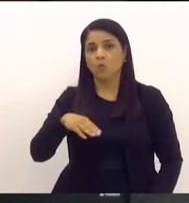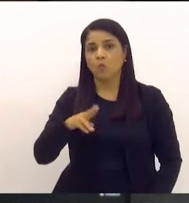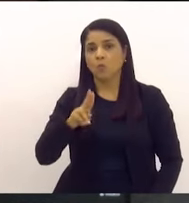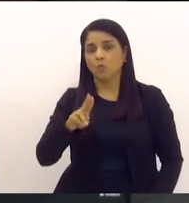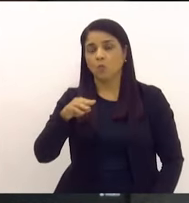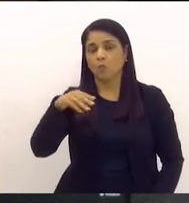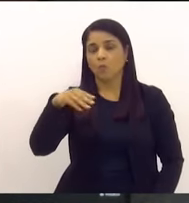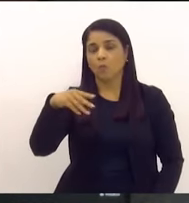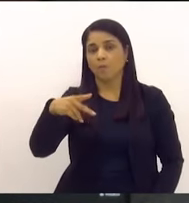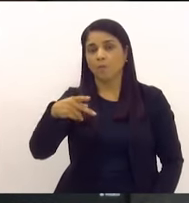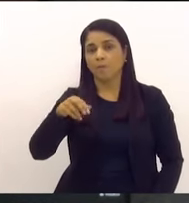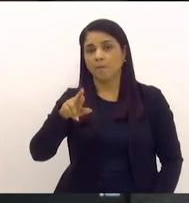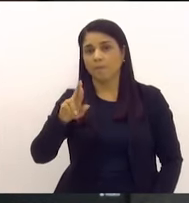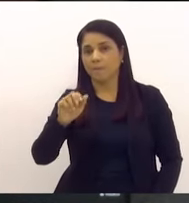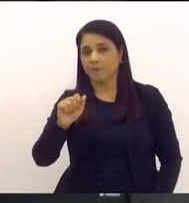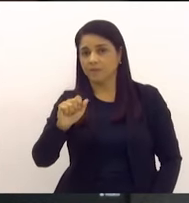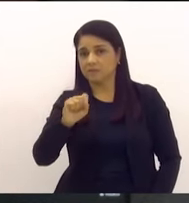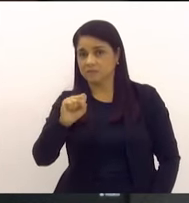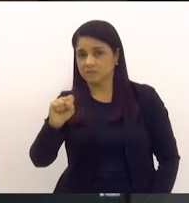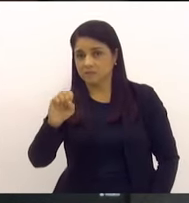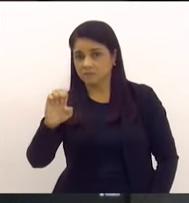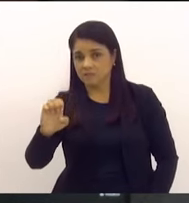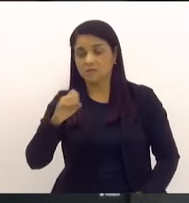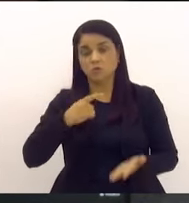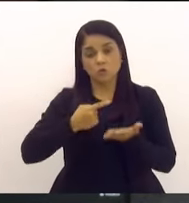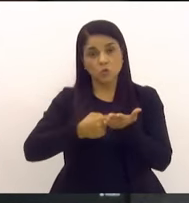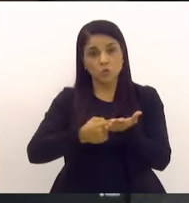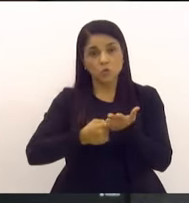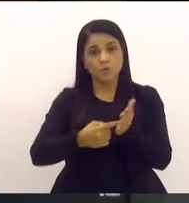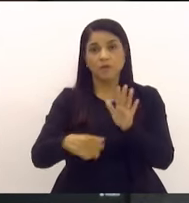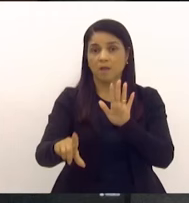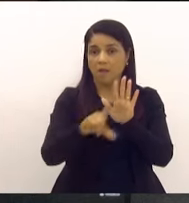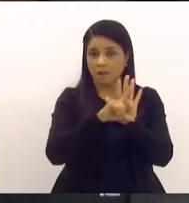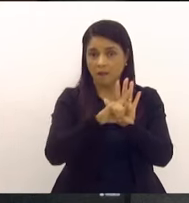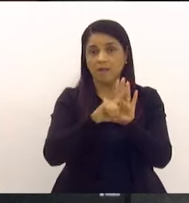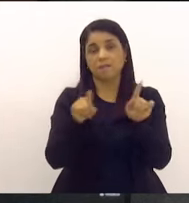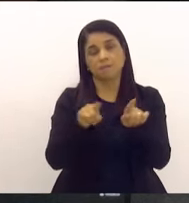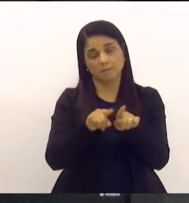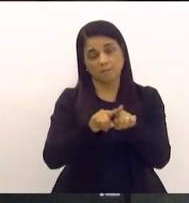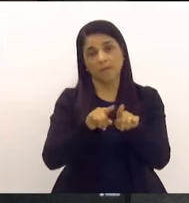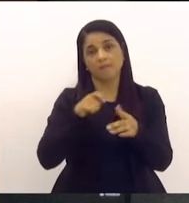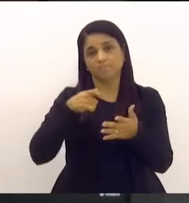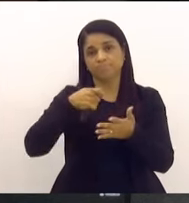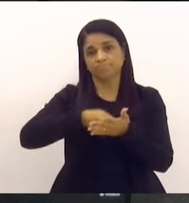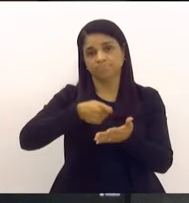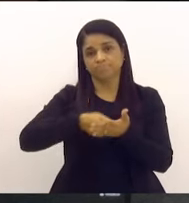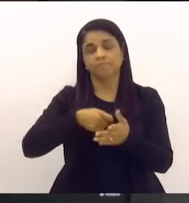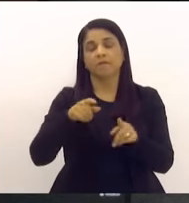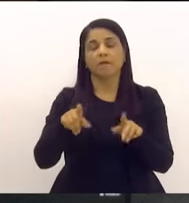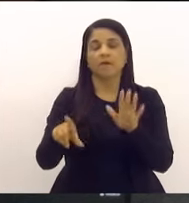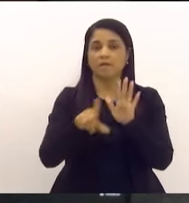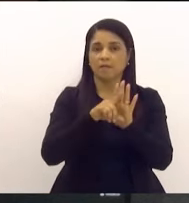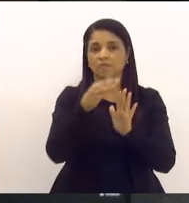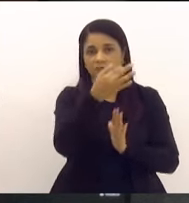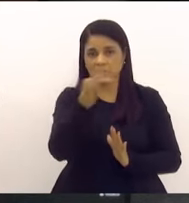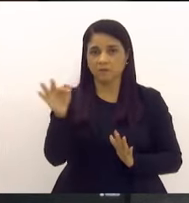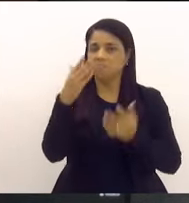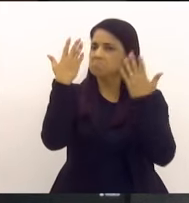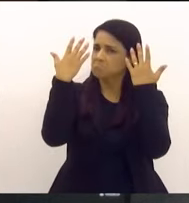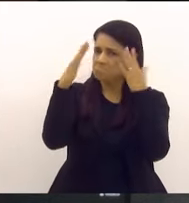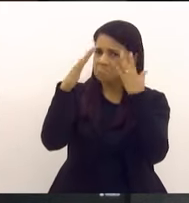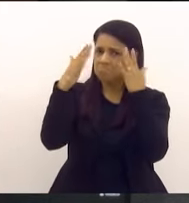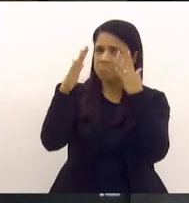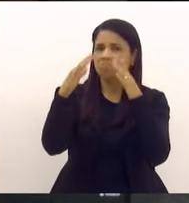Nós estamos brigando para cumprir as nossas próprias leis também, além, claro, das leis federais. Era isso,